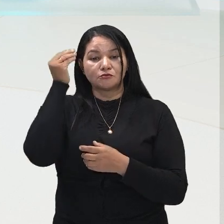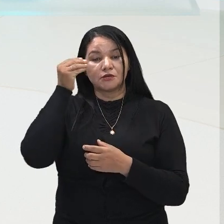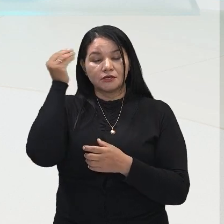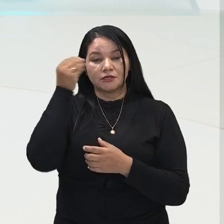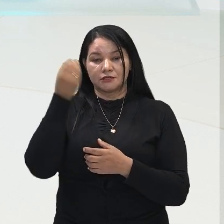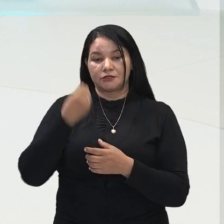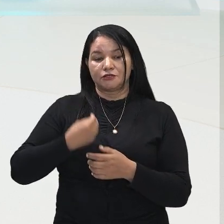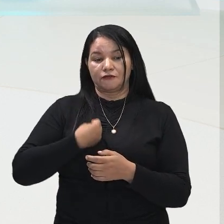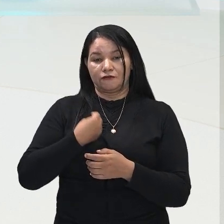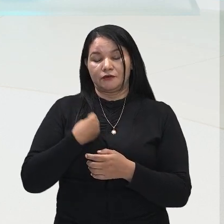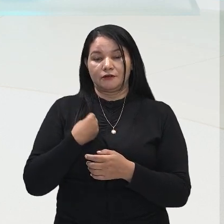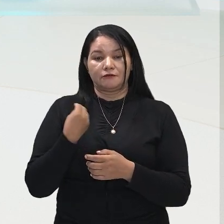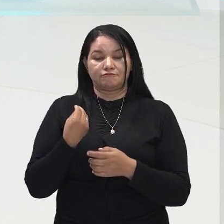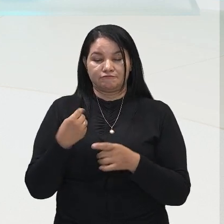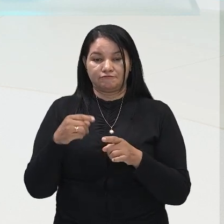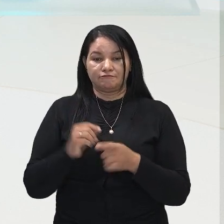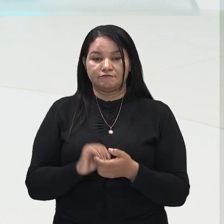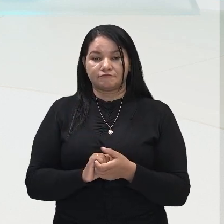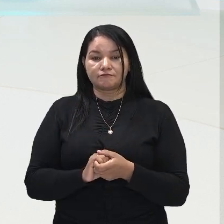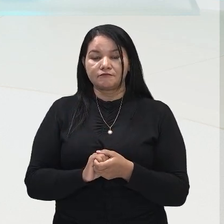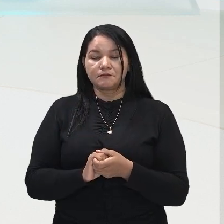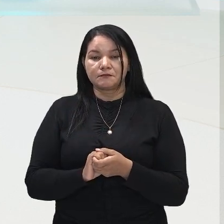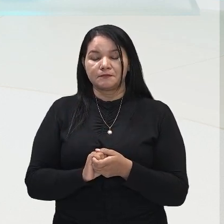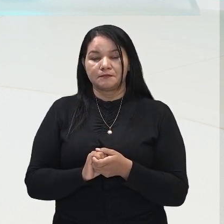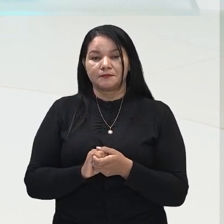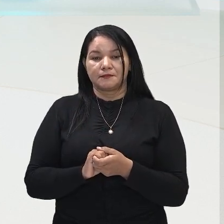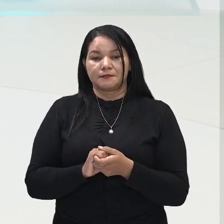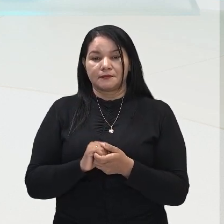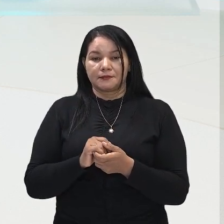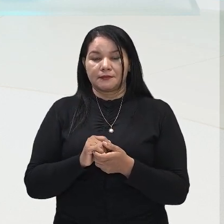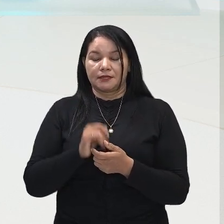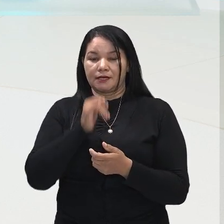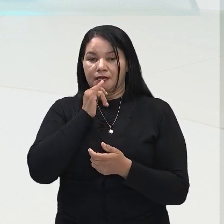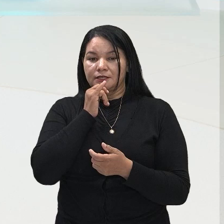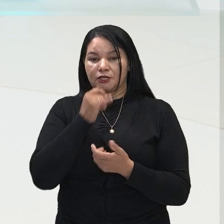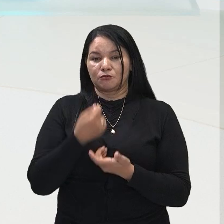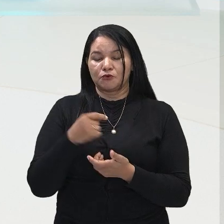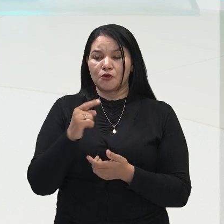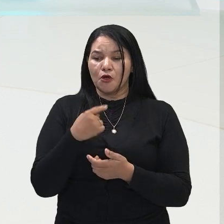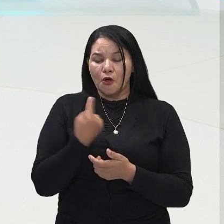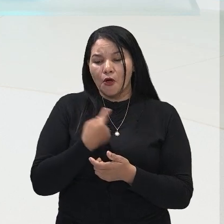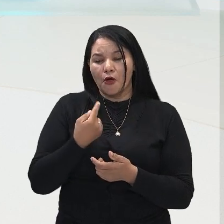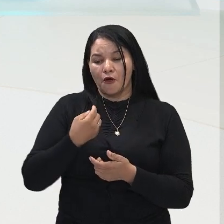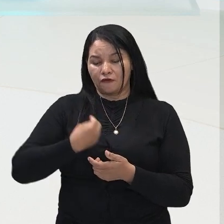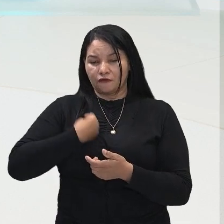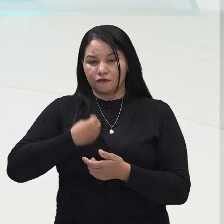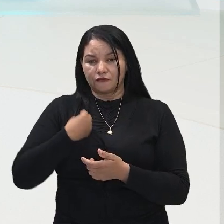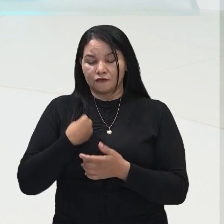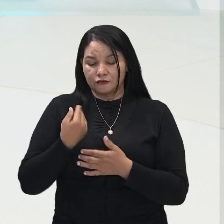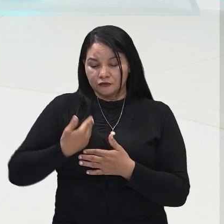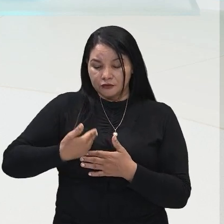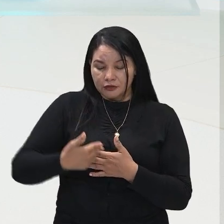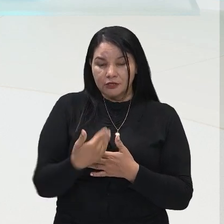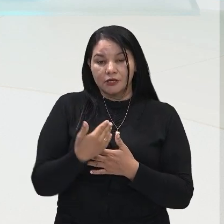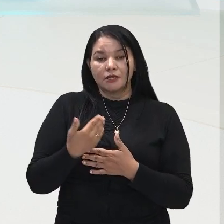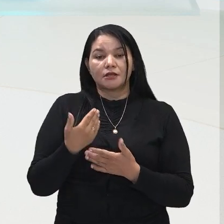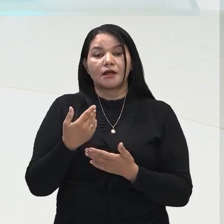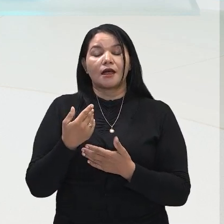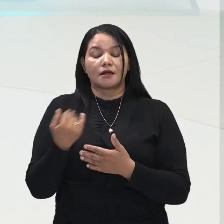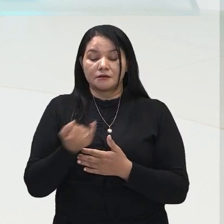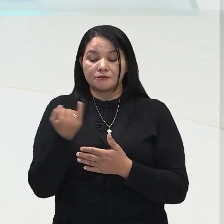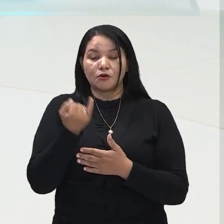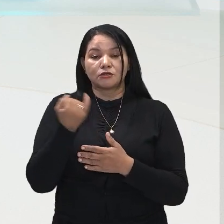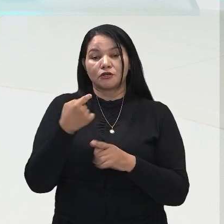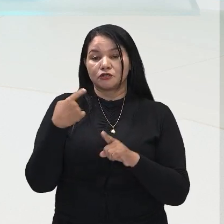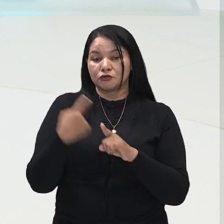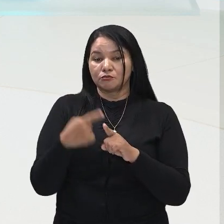Ou seja, aquilo que eu passo ao longo da minha vida vai ter significado e importância porque fui eu